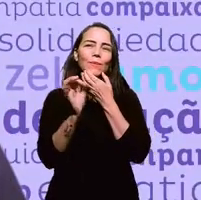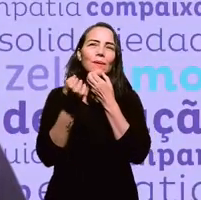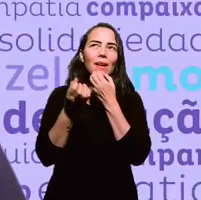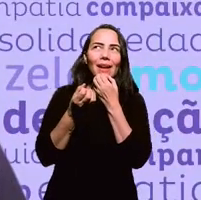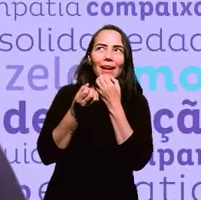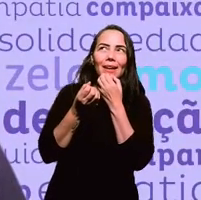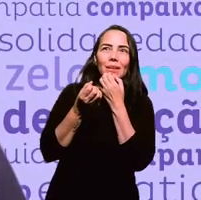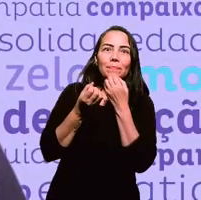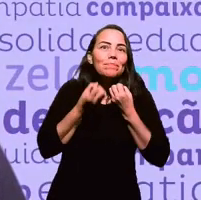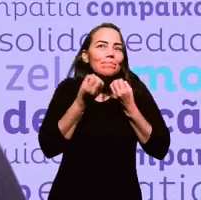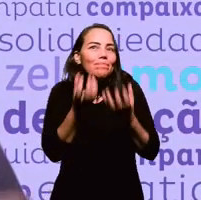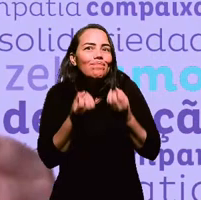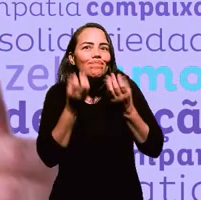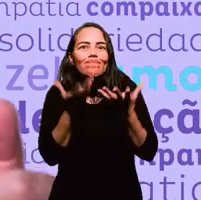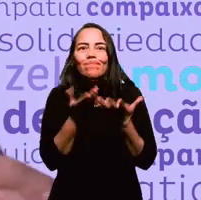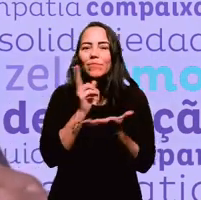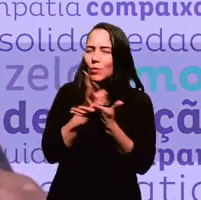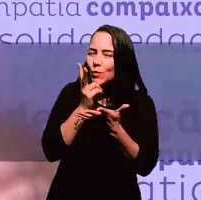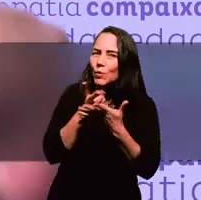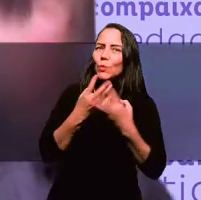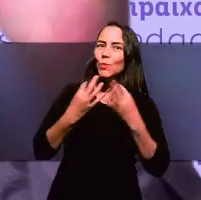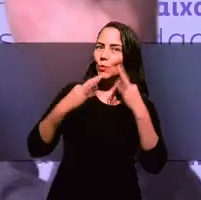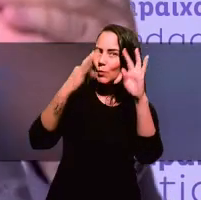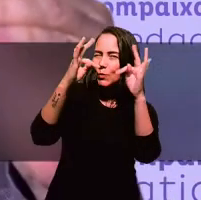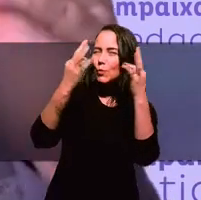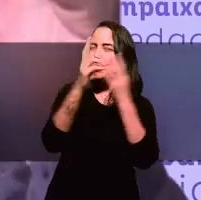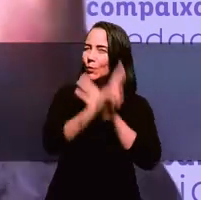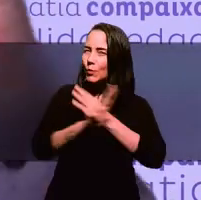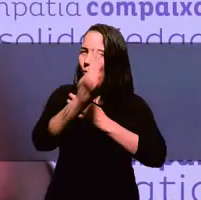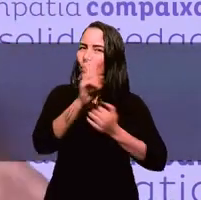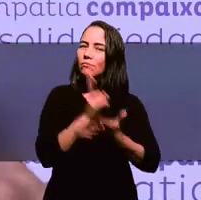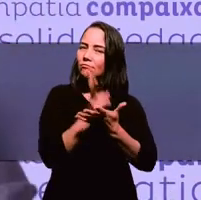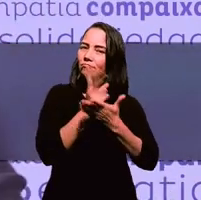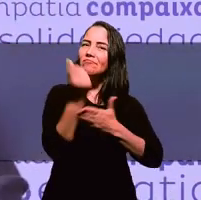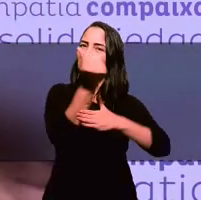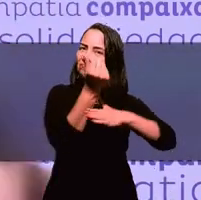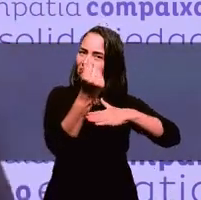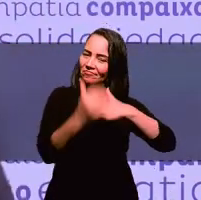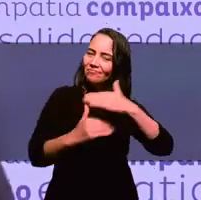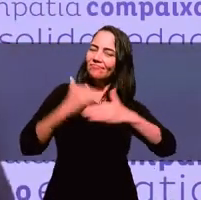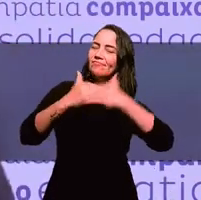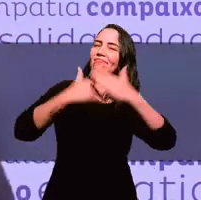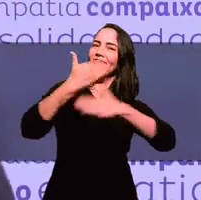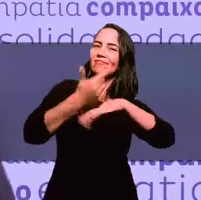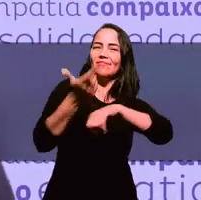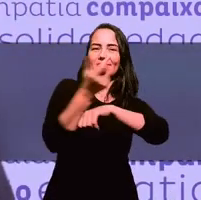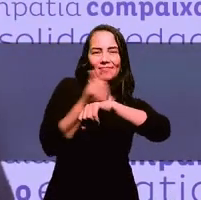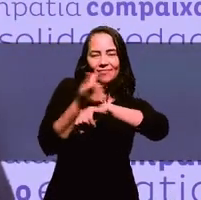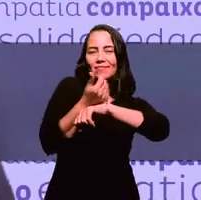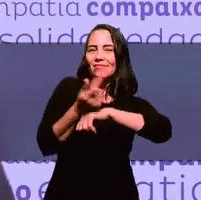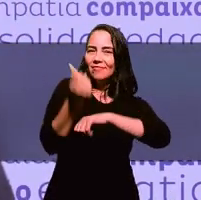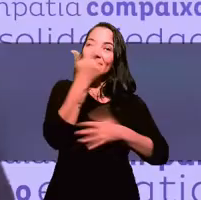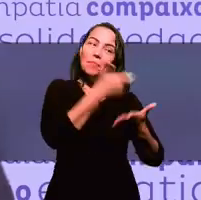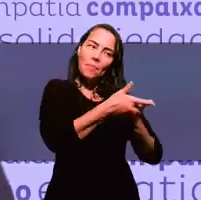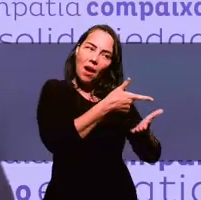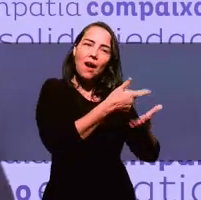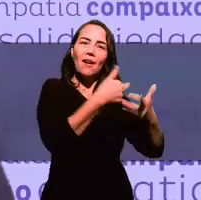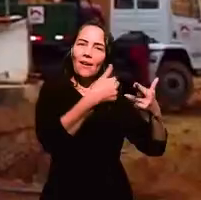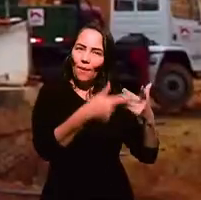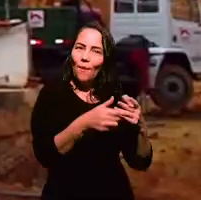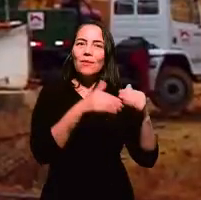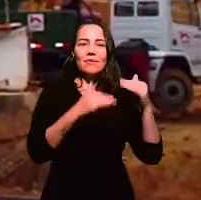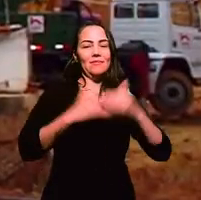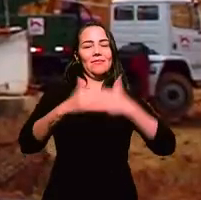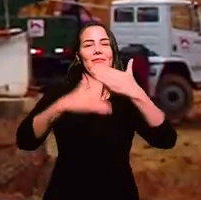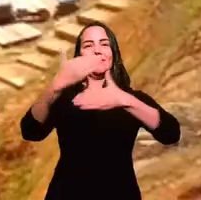dar condições técnicas para que ele pudesse operar, gerando receita e que com essas receitas pudesse fazer com que as contas estivessem alinhadas,